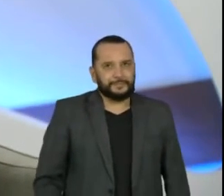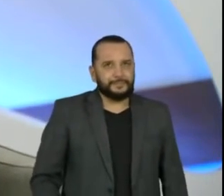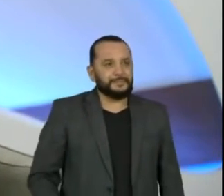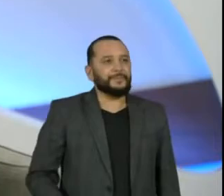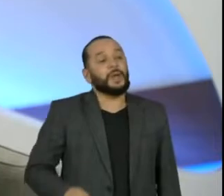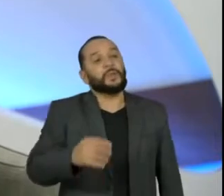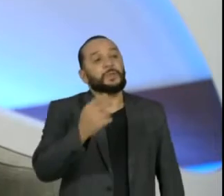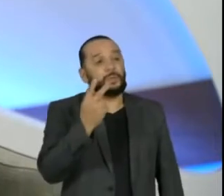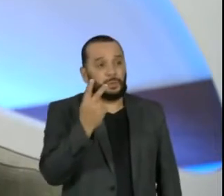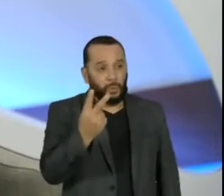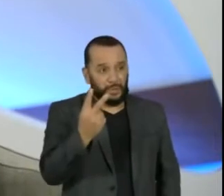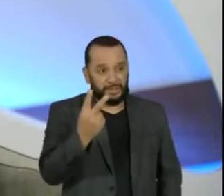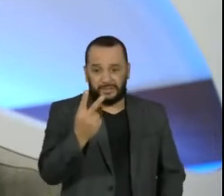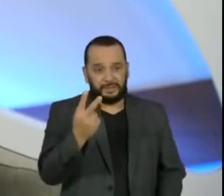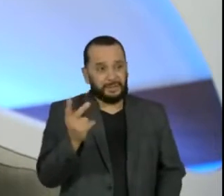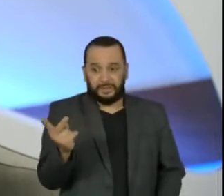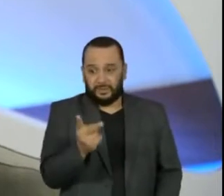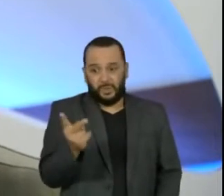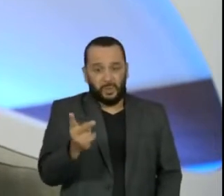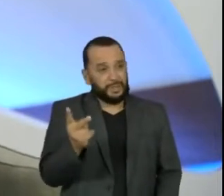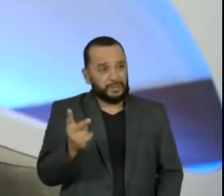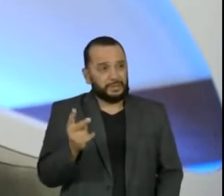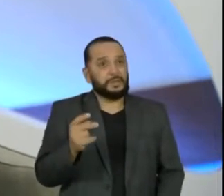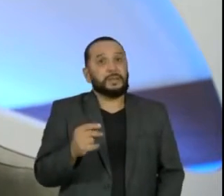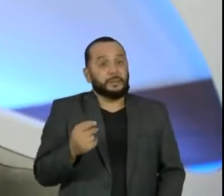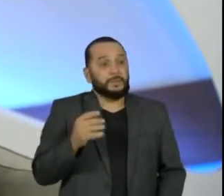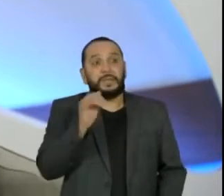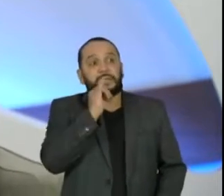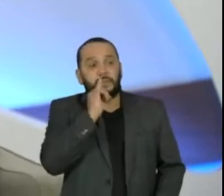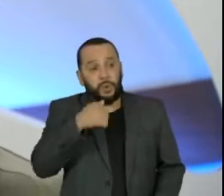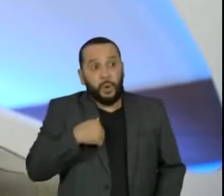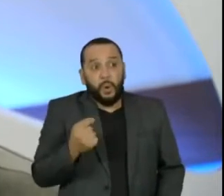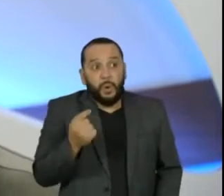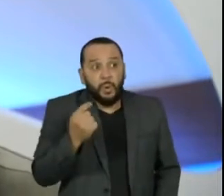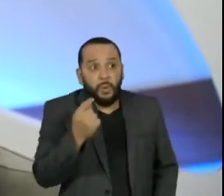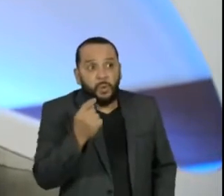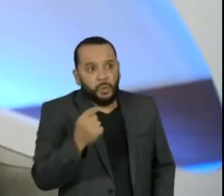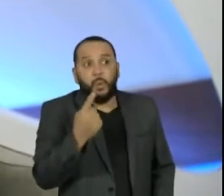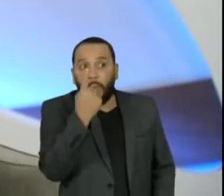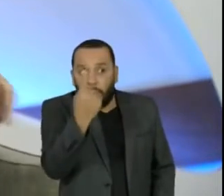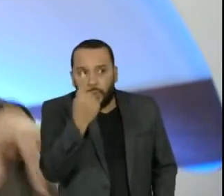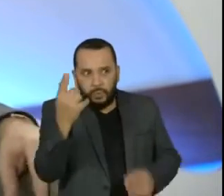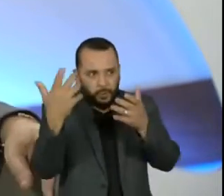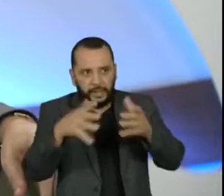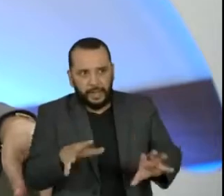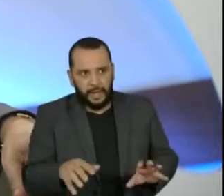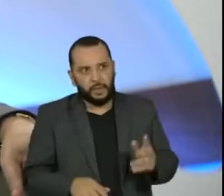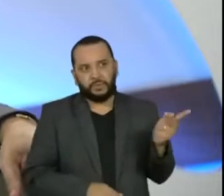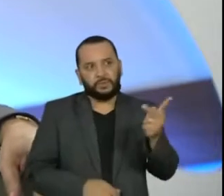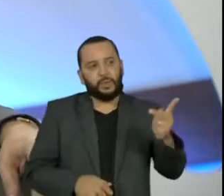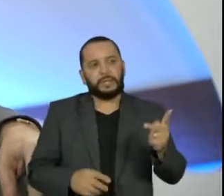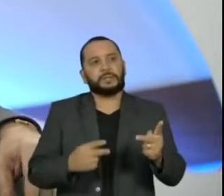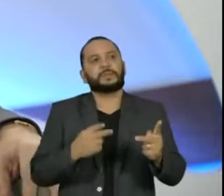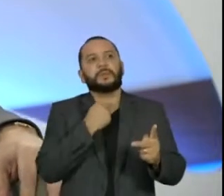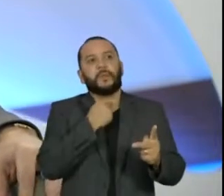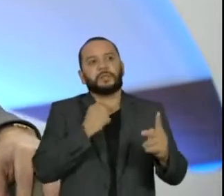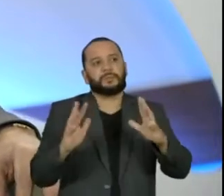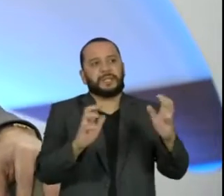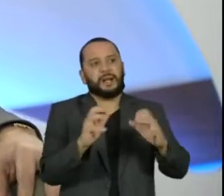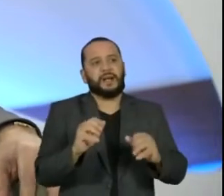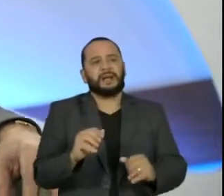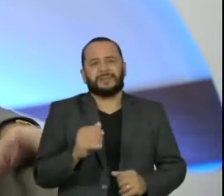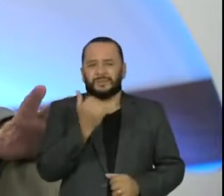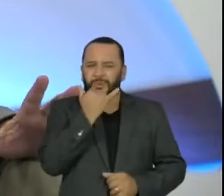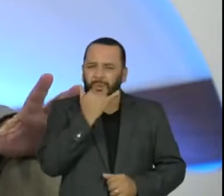um não briga, né? Quando um não quer, 2 não brigam. Né? É o contrário. Quando um não quer, 2 não brigam. Então, foi politizada pelos 2,